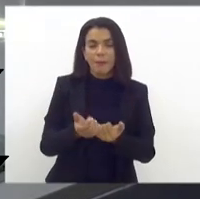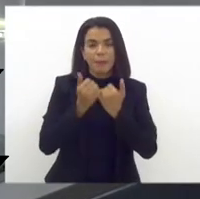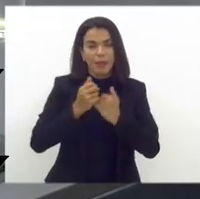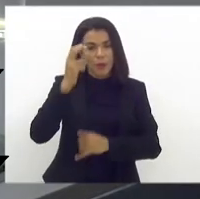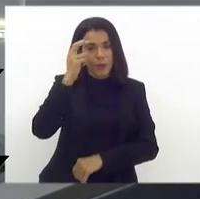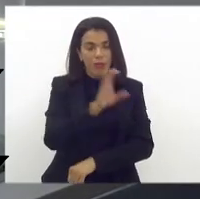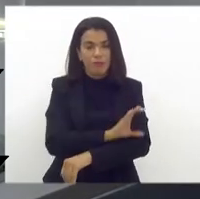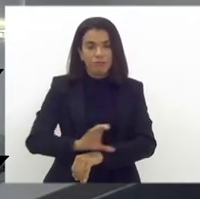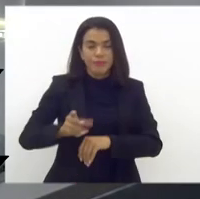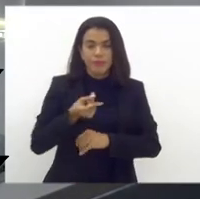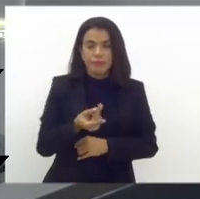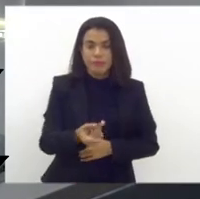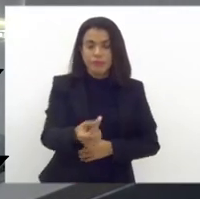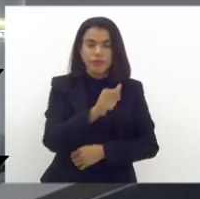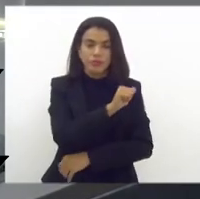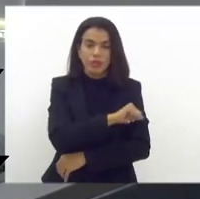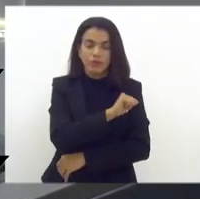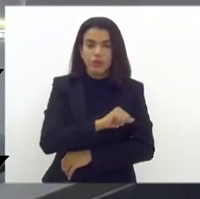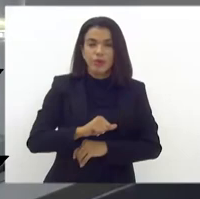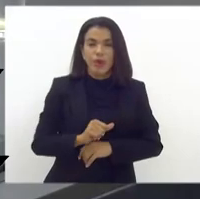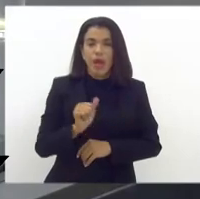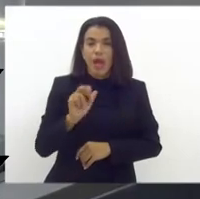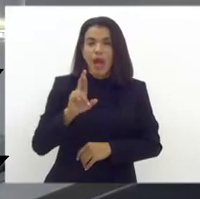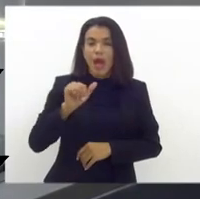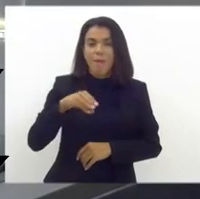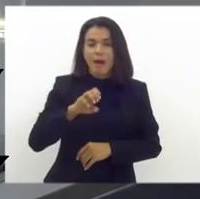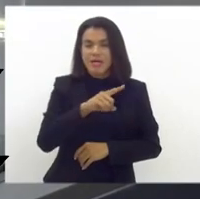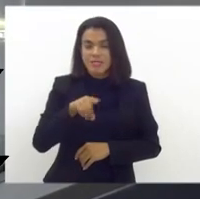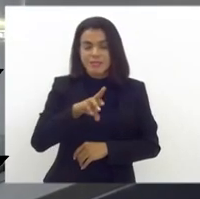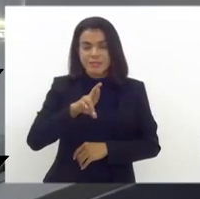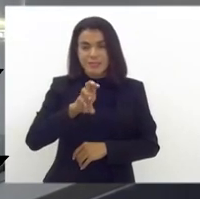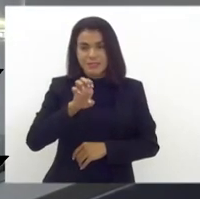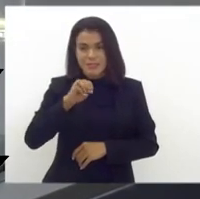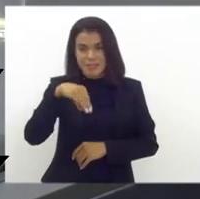e material do Estado do Rio de Janeiro o Armazém do Campo Rio.